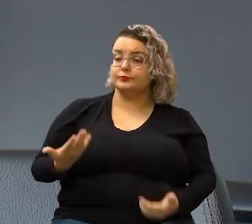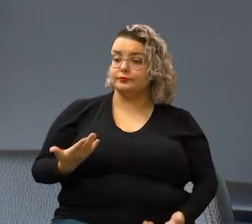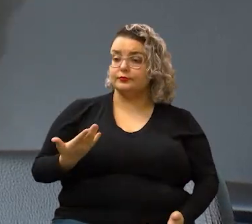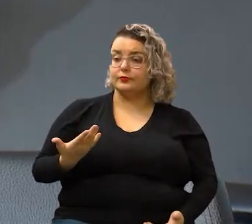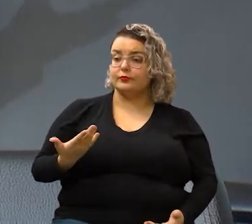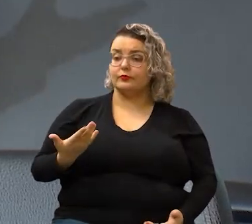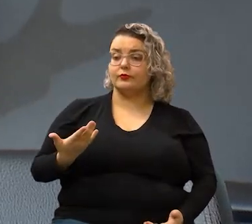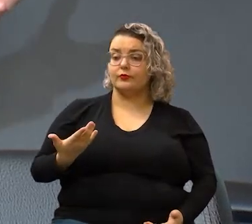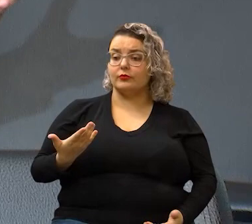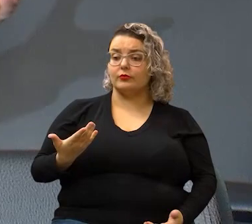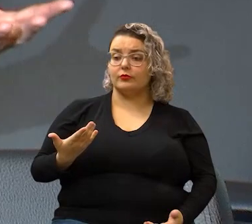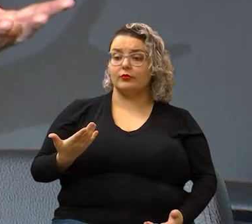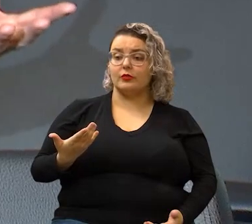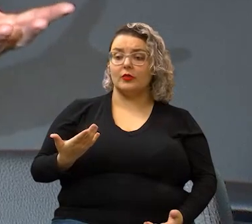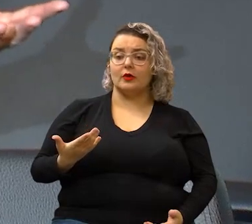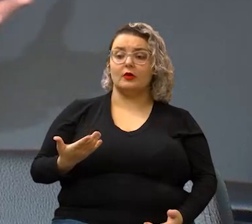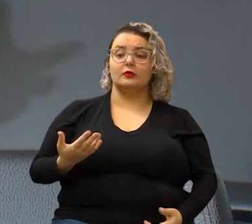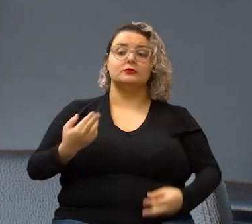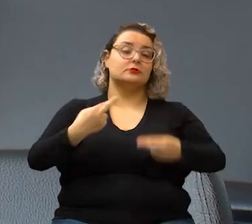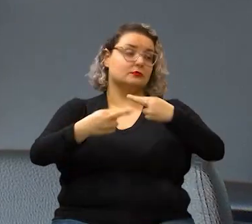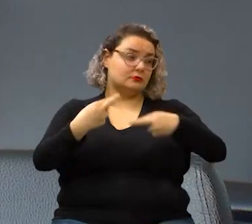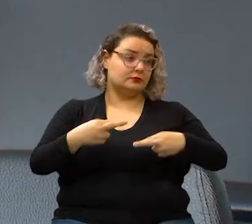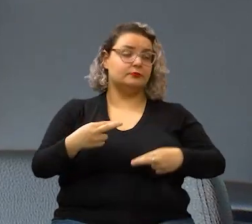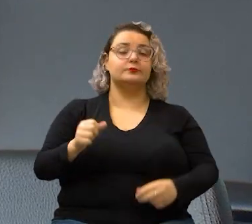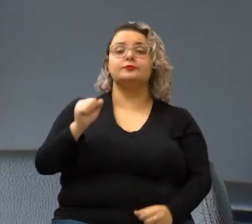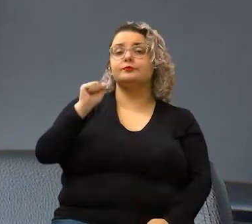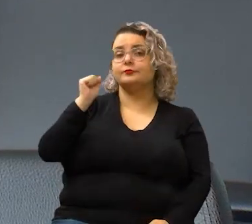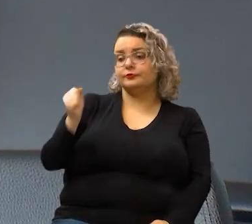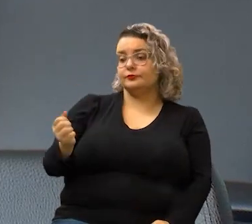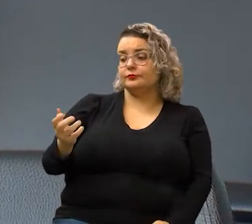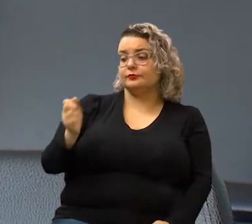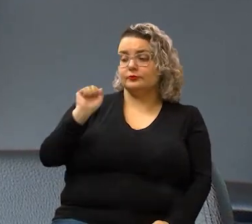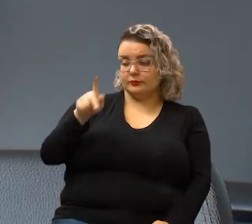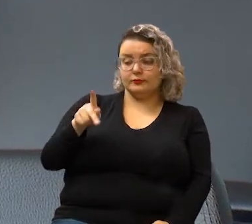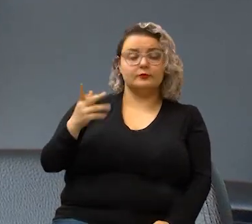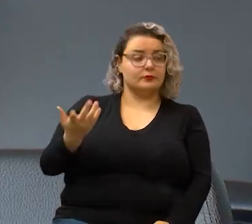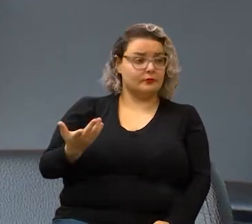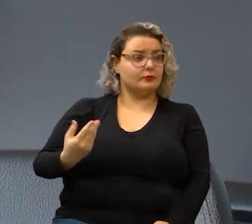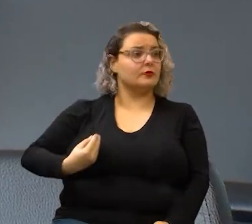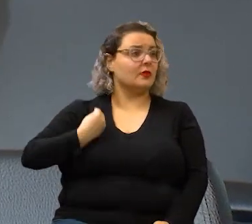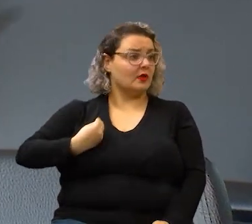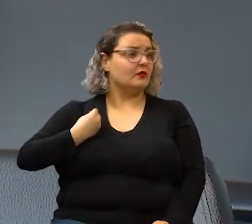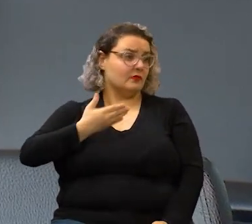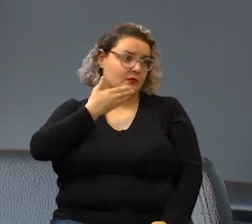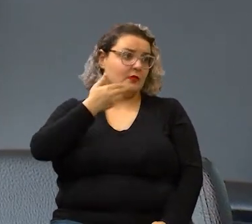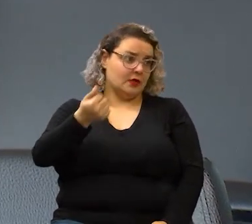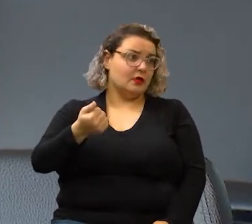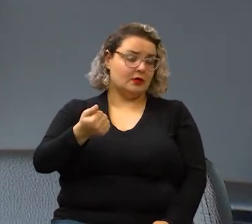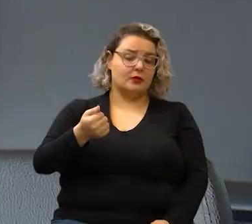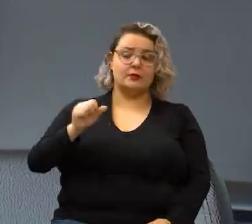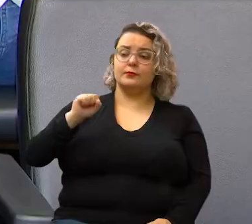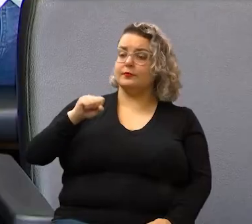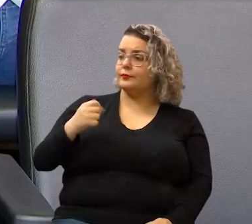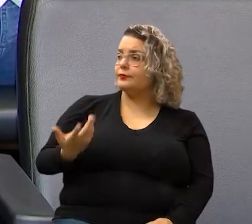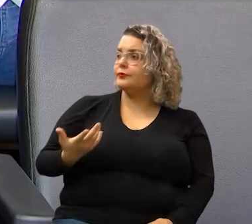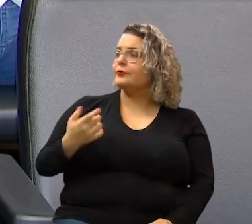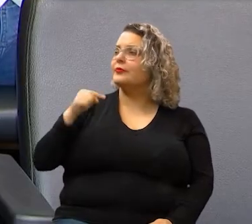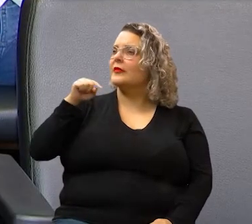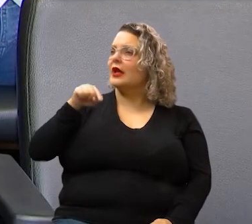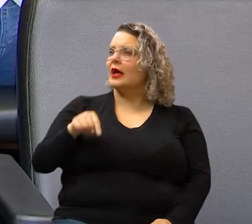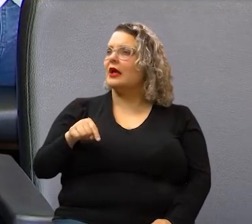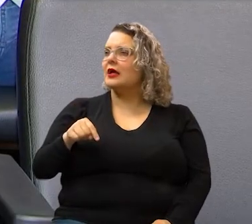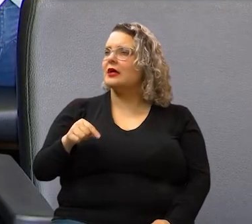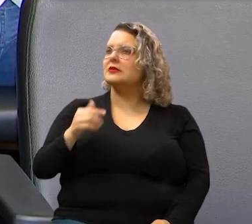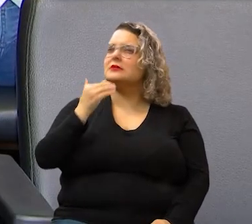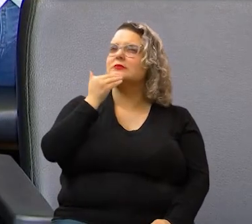esporte, e para a conta aposentadoria também, para que eles, vivem melhor.